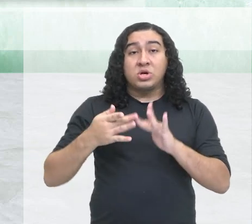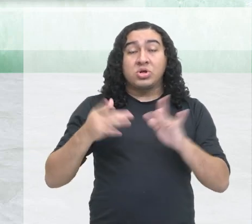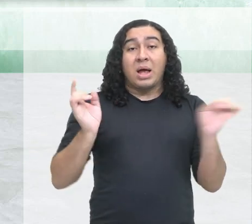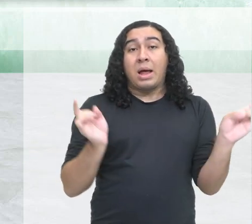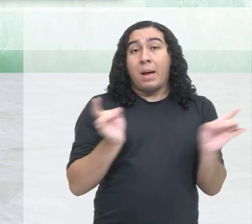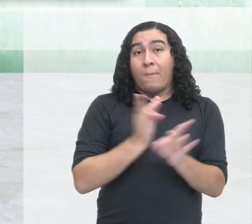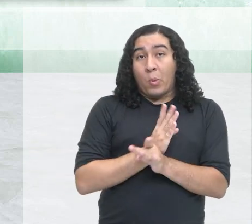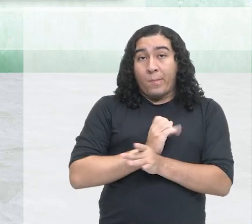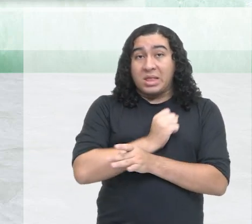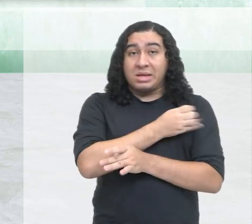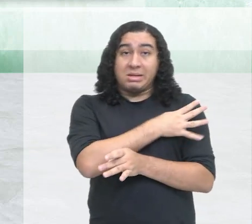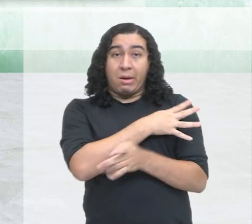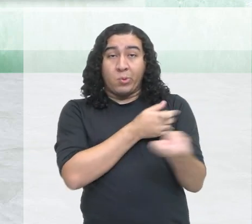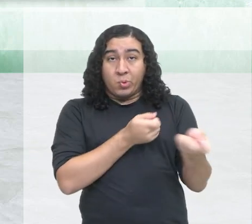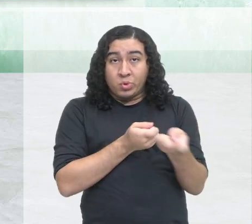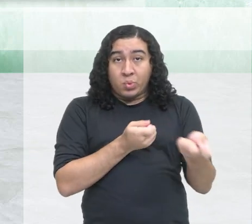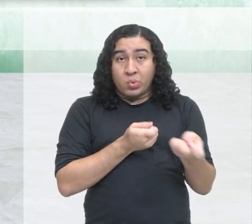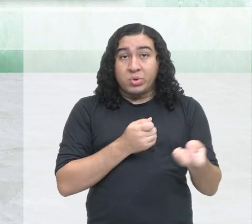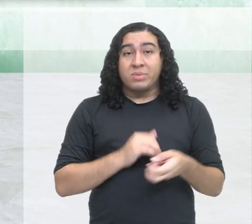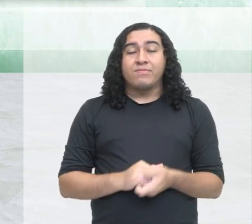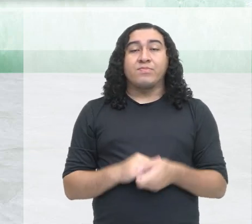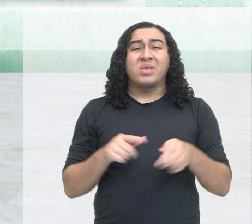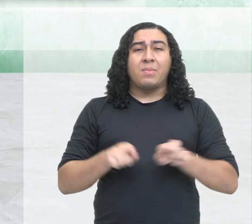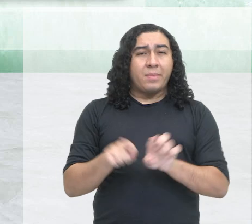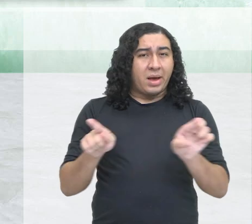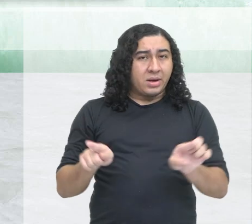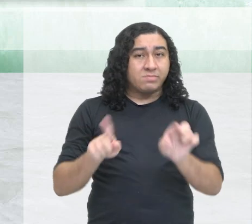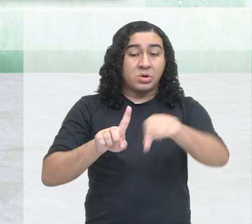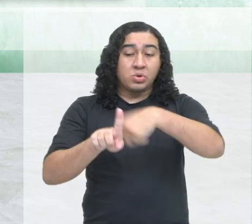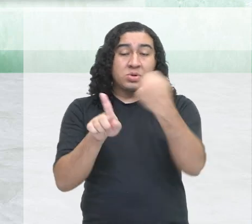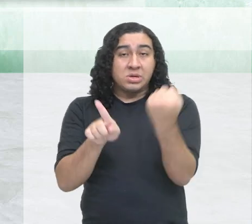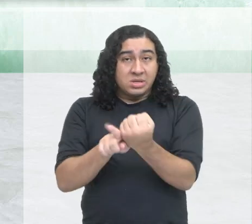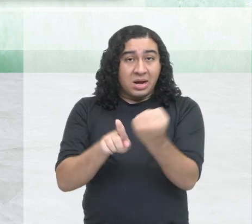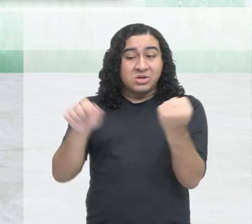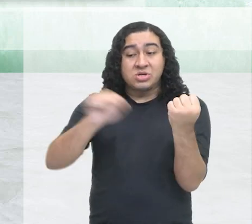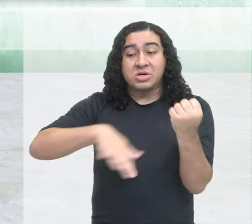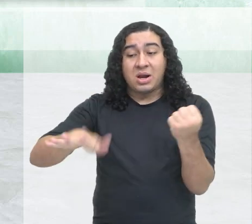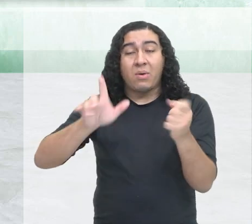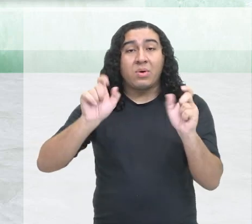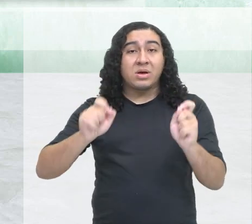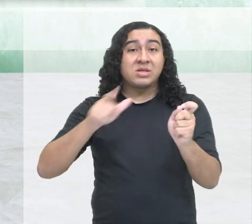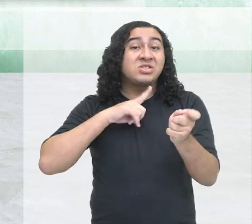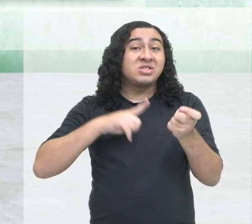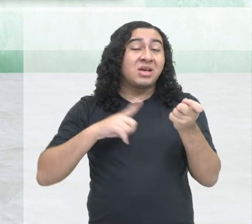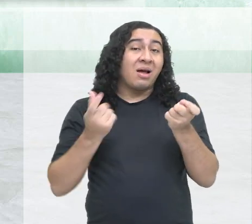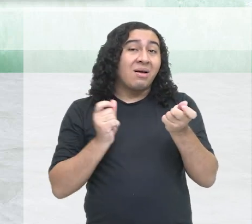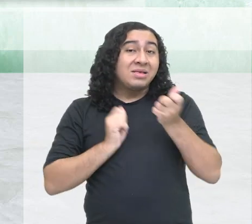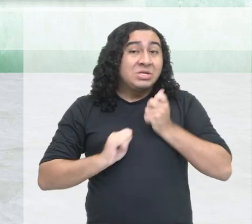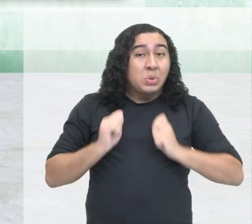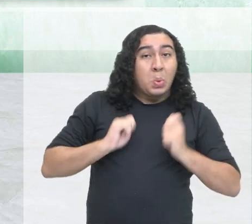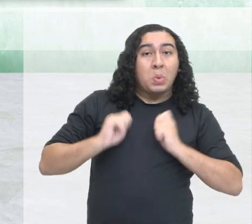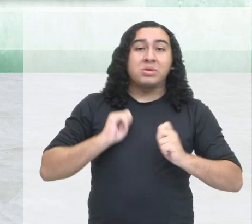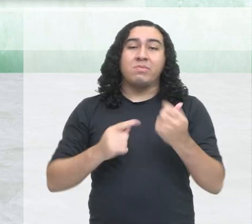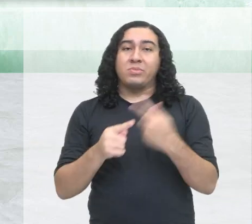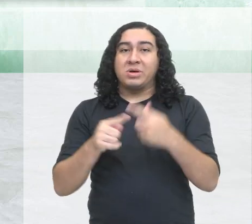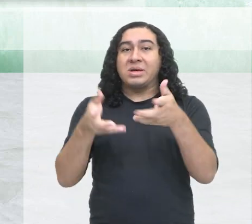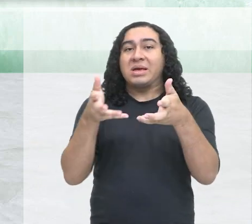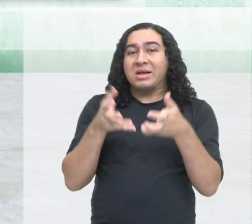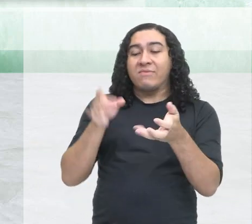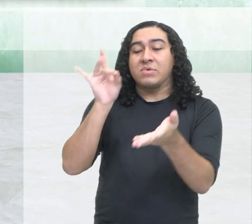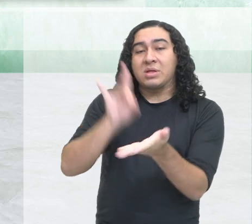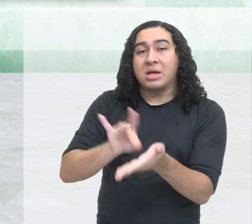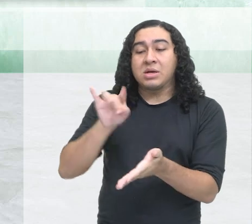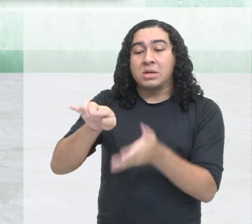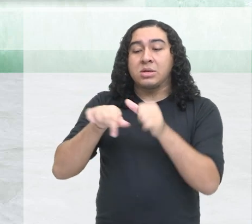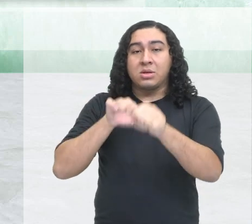claro que a sociedade, de um modo geral, estava o quê? Ansiosa justamente por essas mudanças profundas,